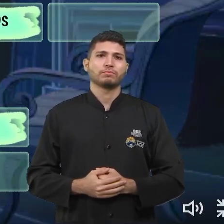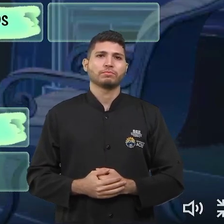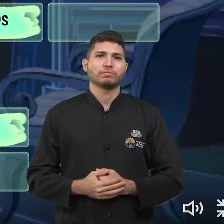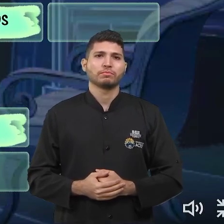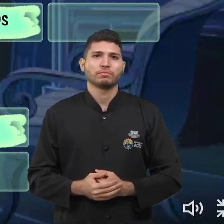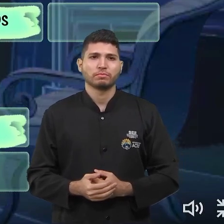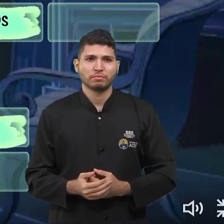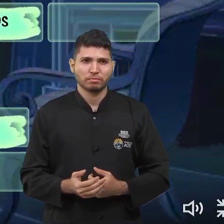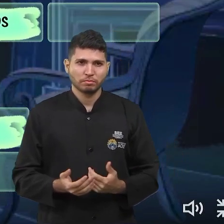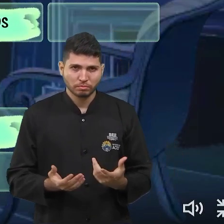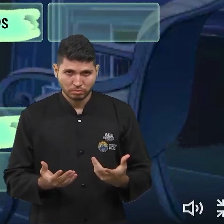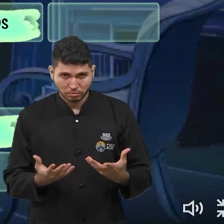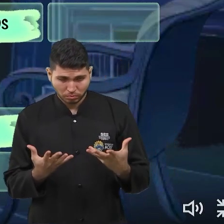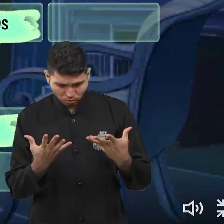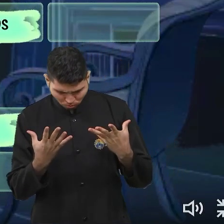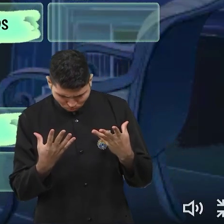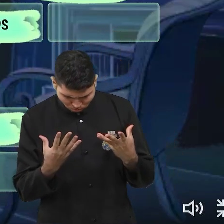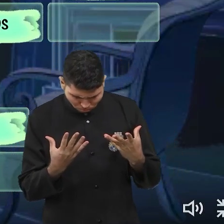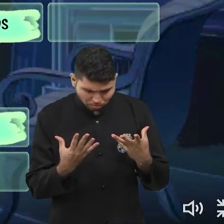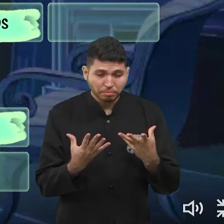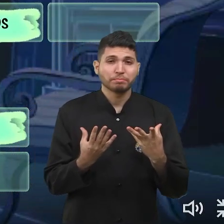E tenho muito